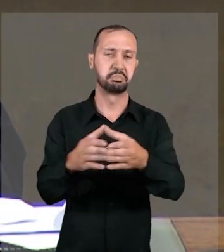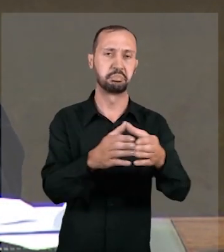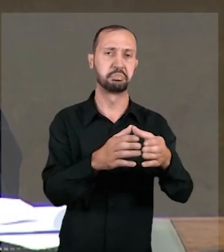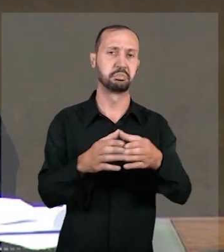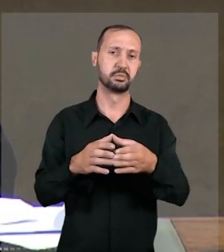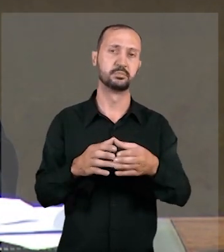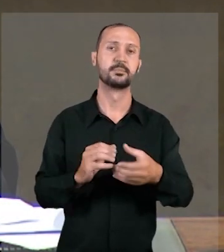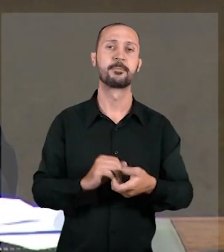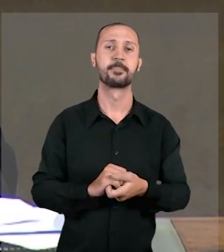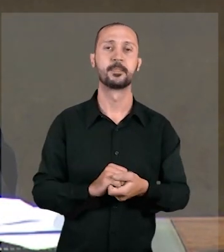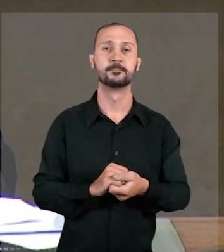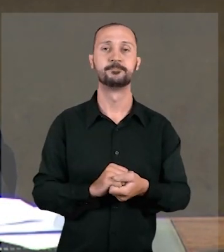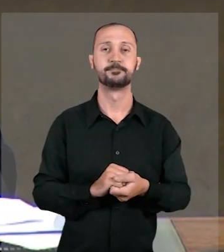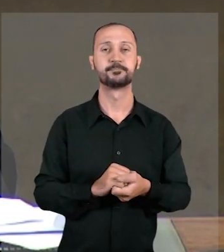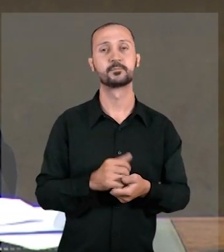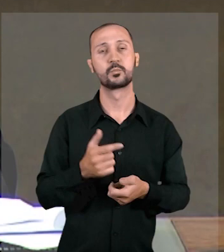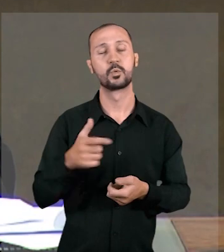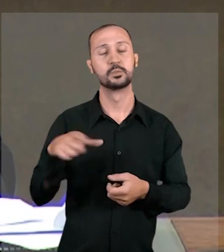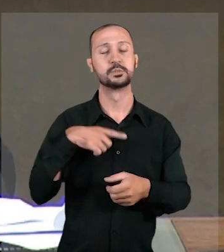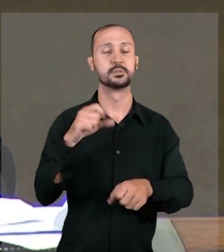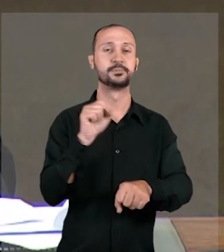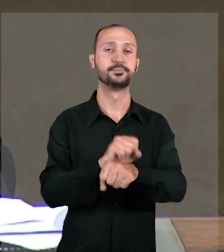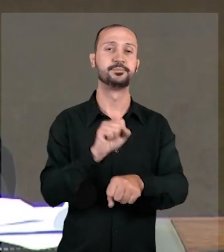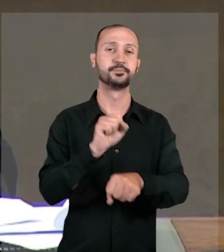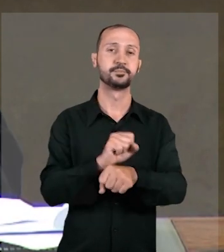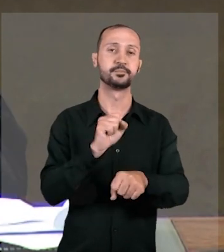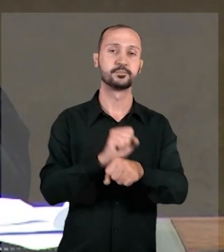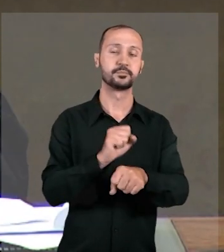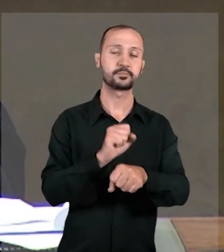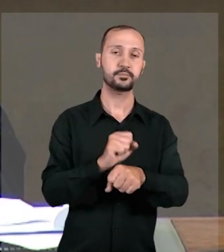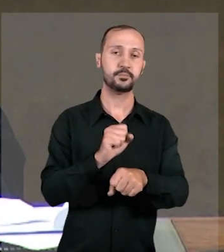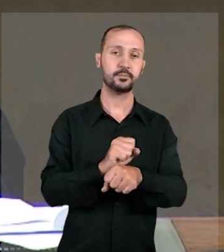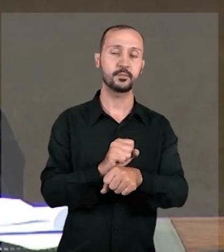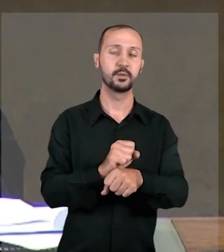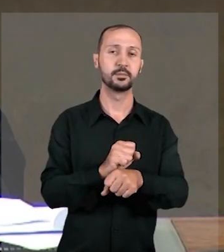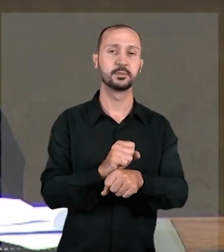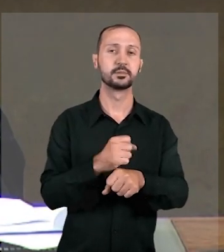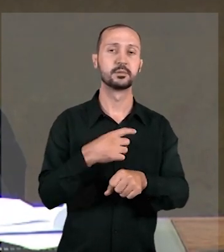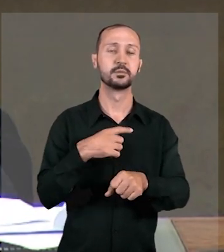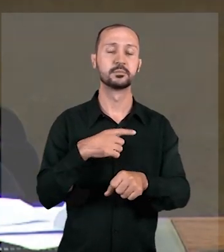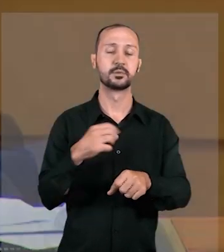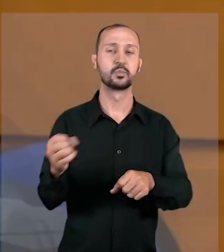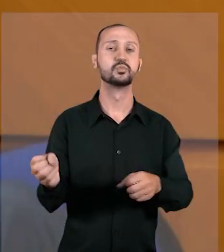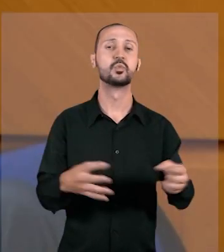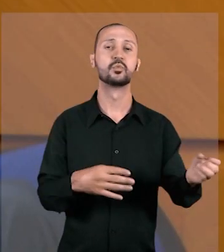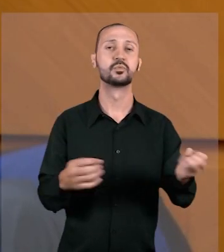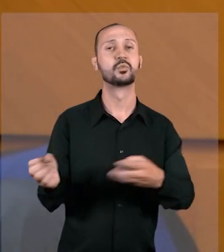políticos registrados e outro tanto esperando a fila para